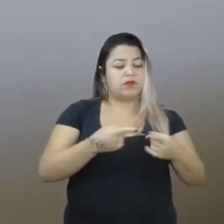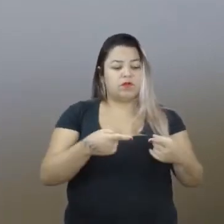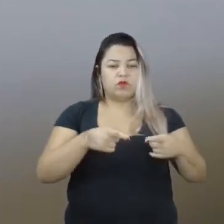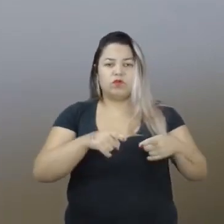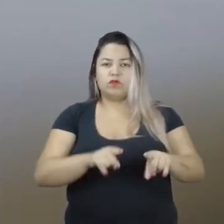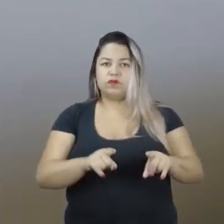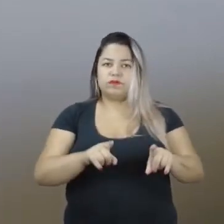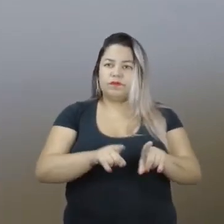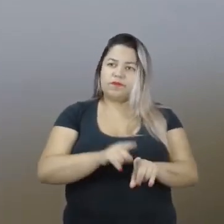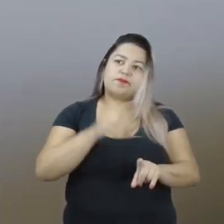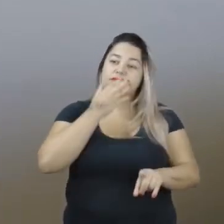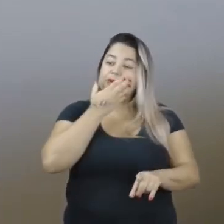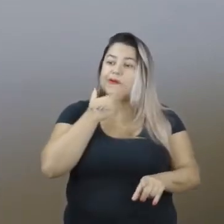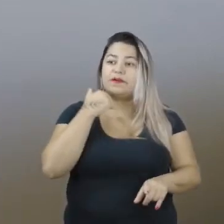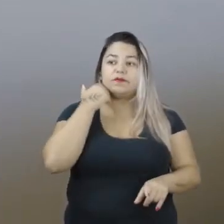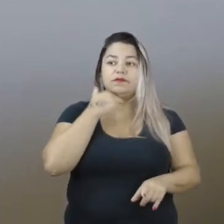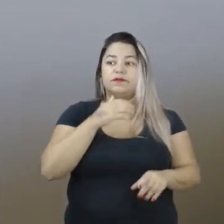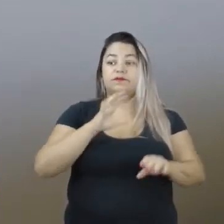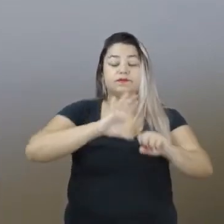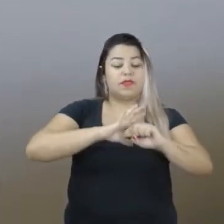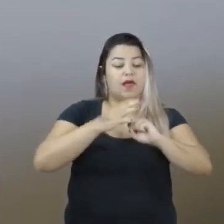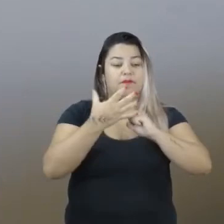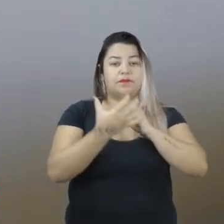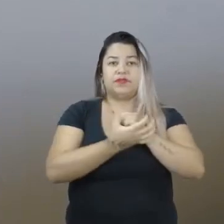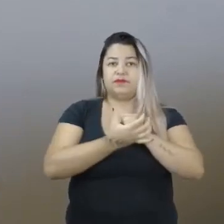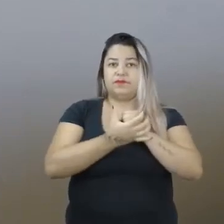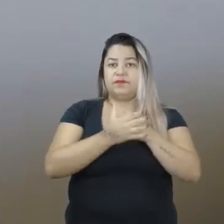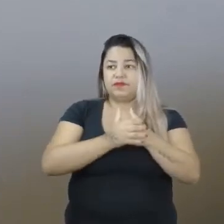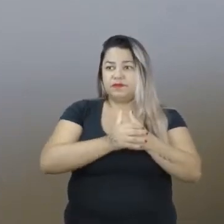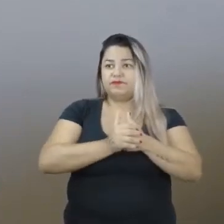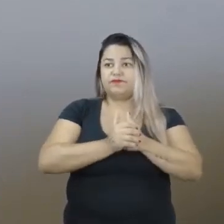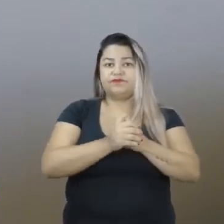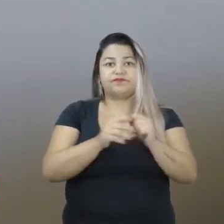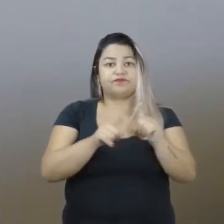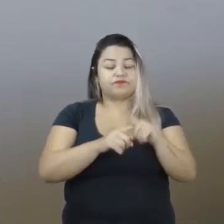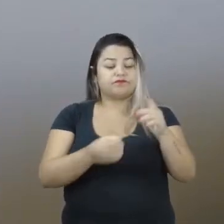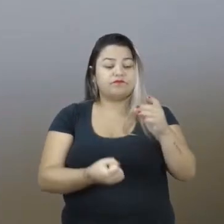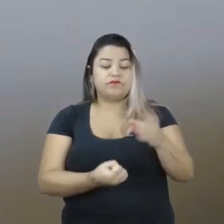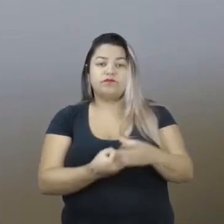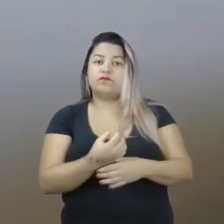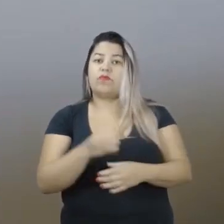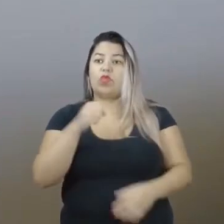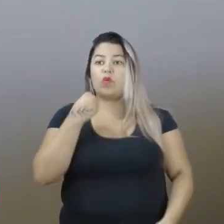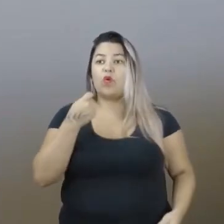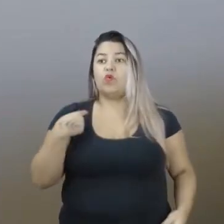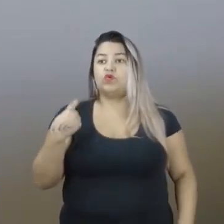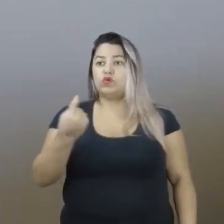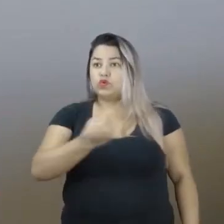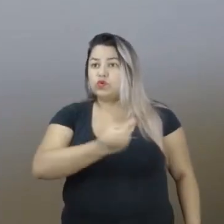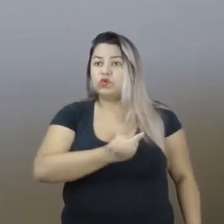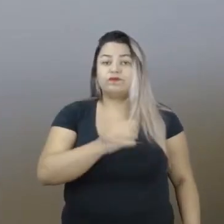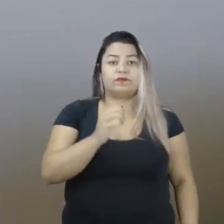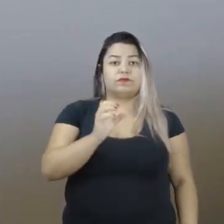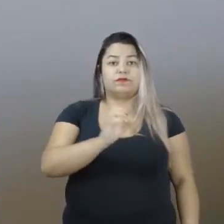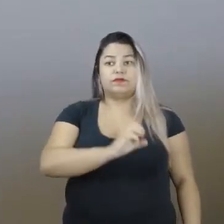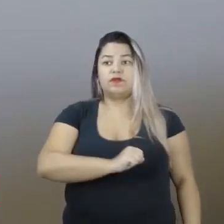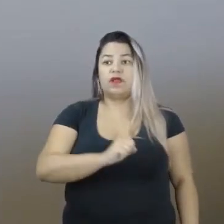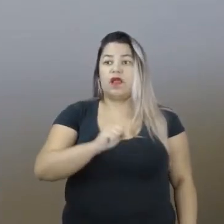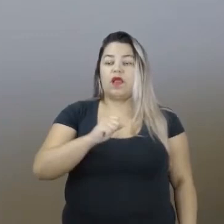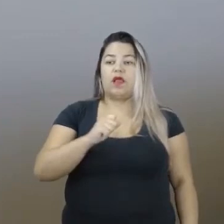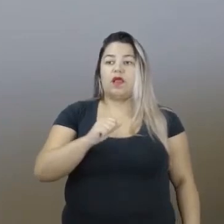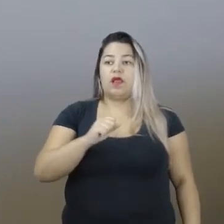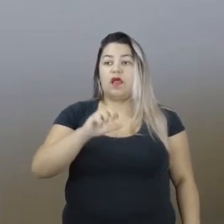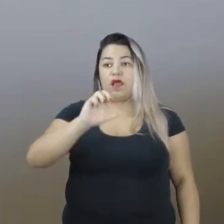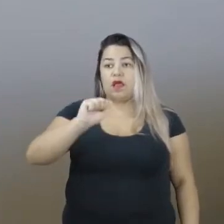a subnotificação da pandemia. Fui autor aqui no Senado e o nosso querido ministro